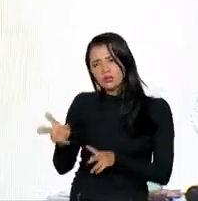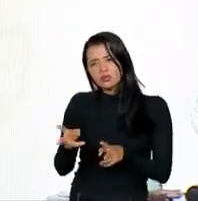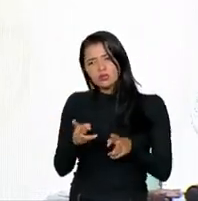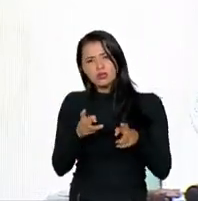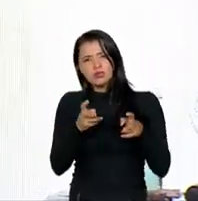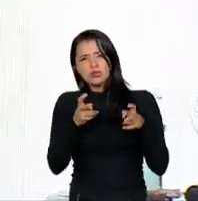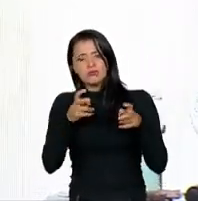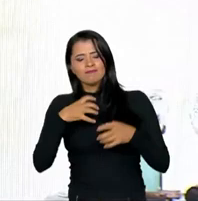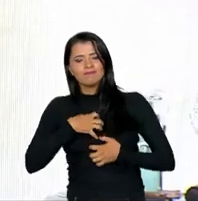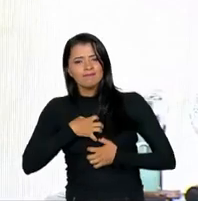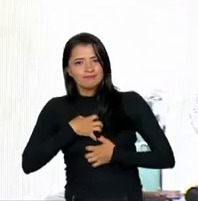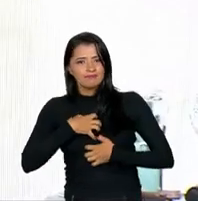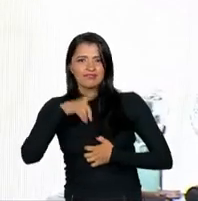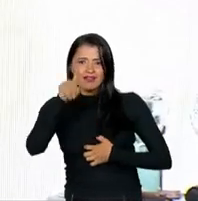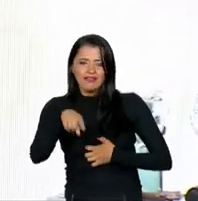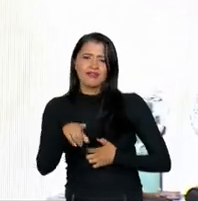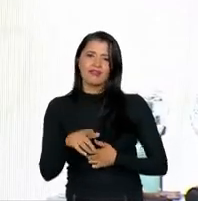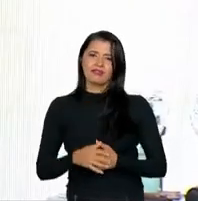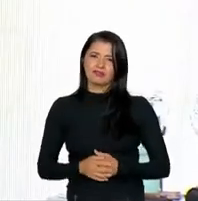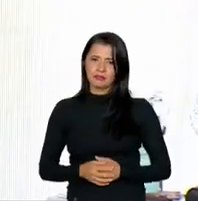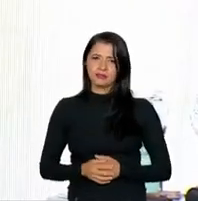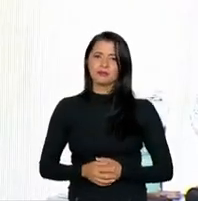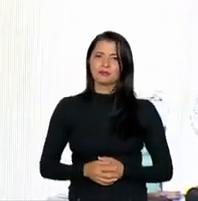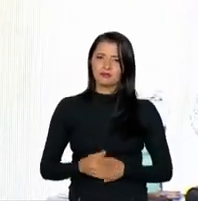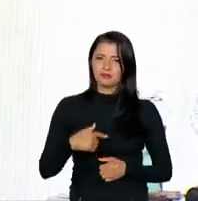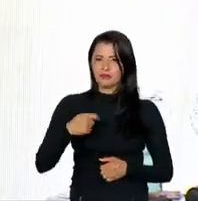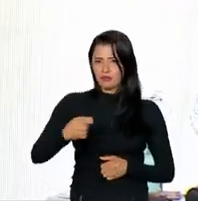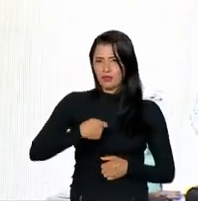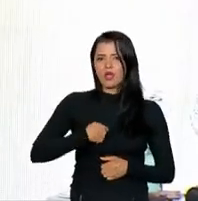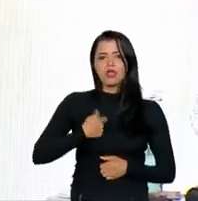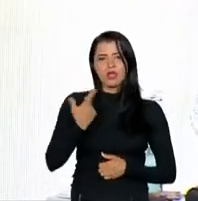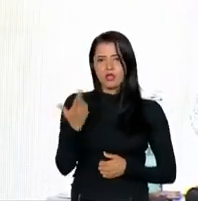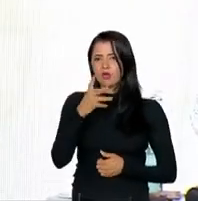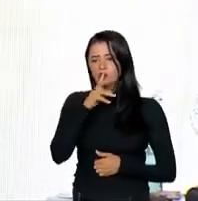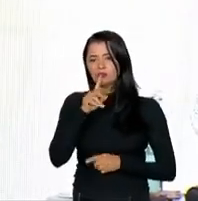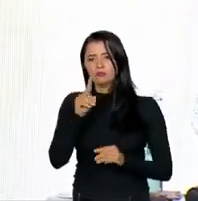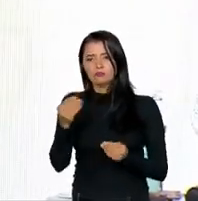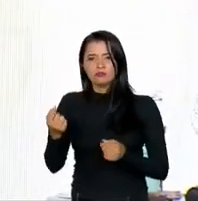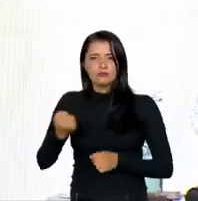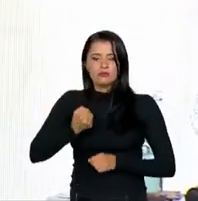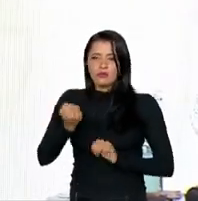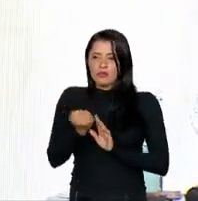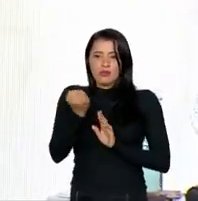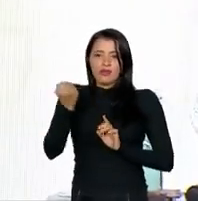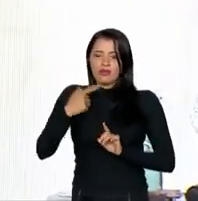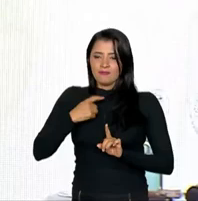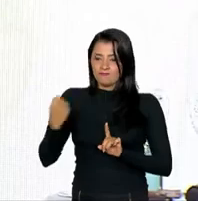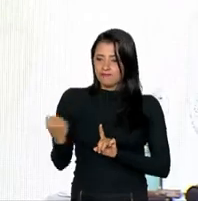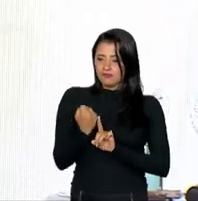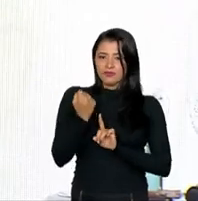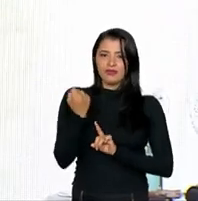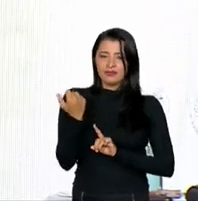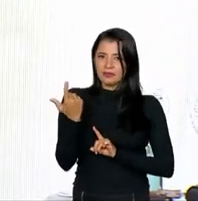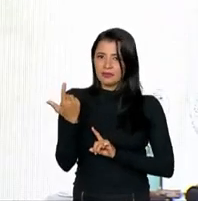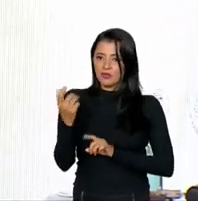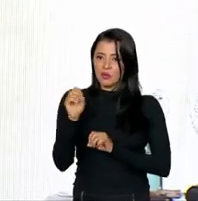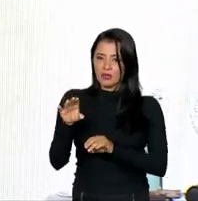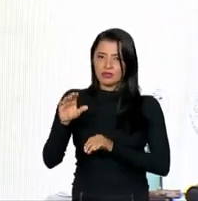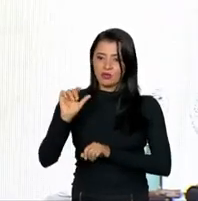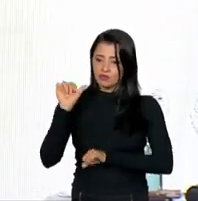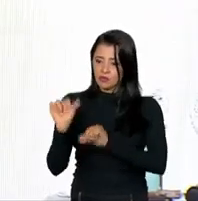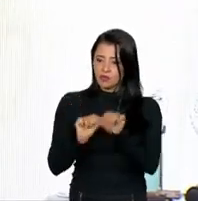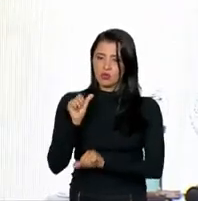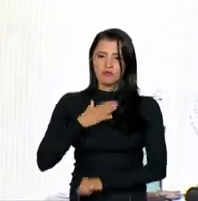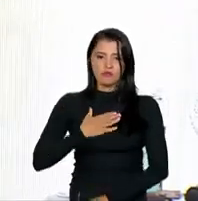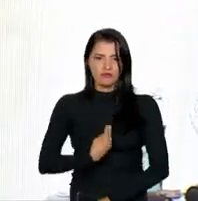no sentimento. Eu sou extremamente atravessada e impactada pela educação na minha vida. Eu cansei de ouvir que eu